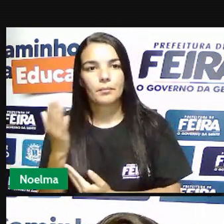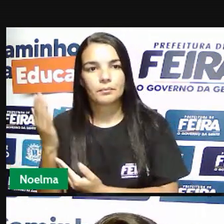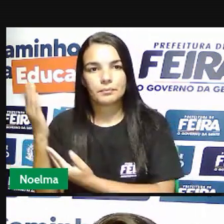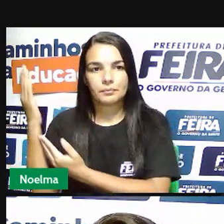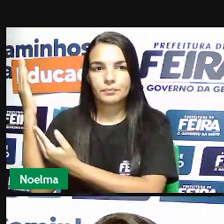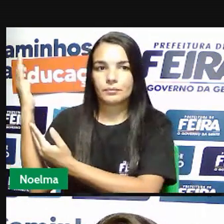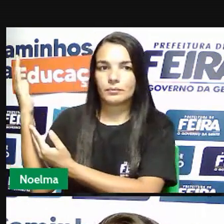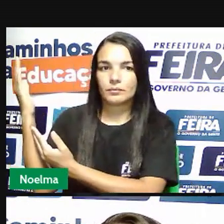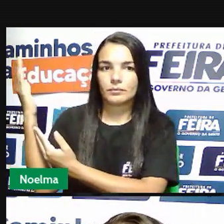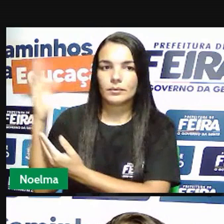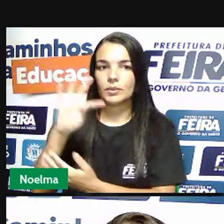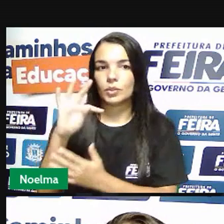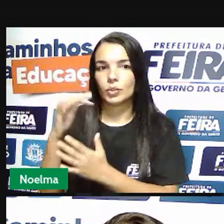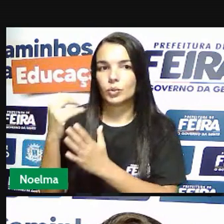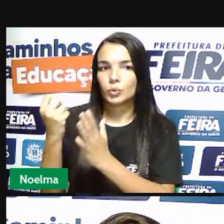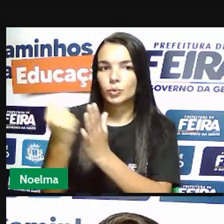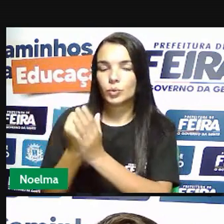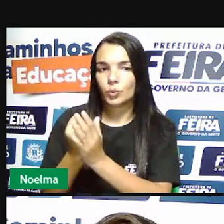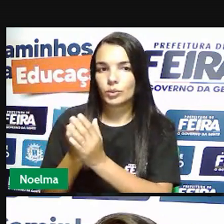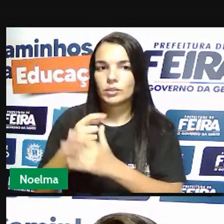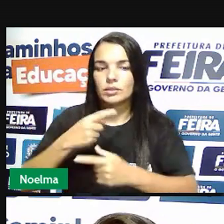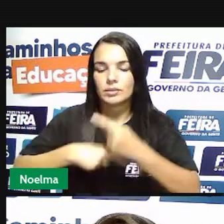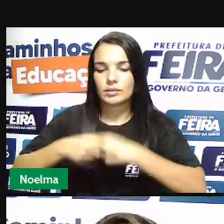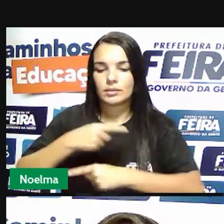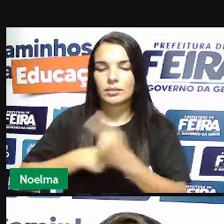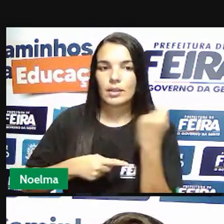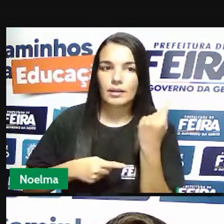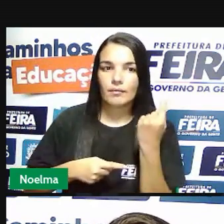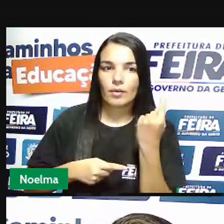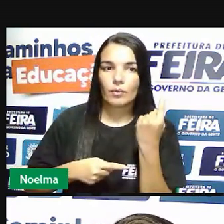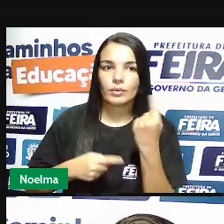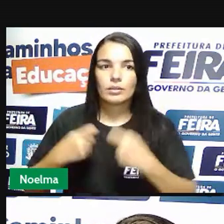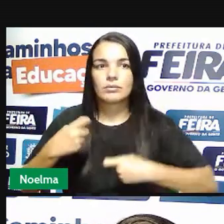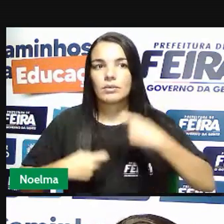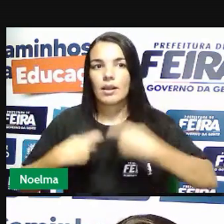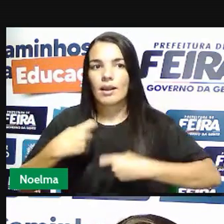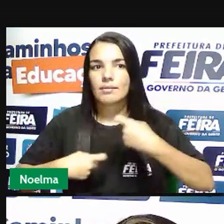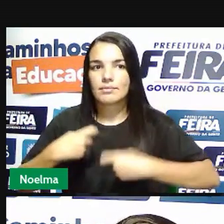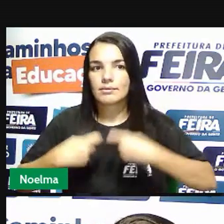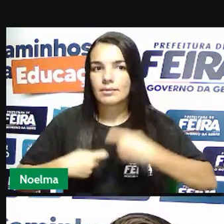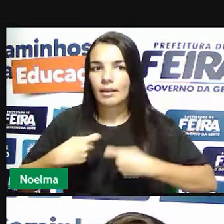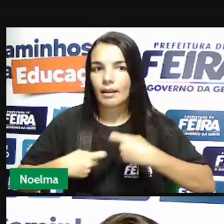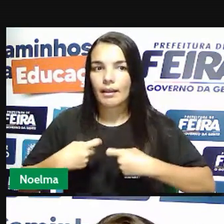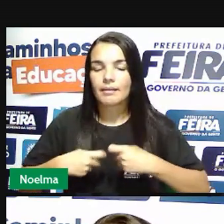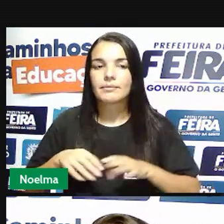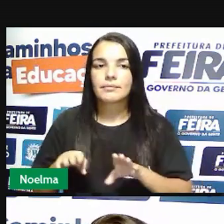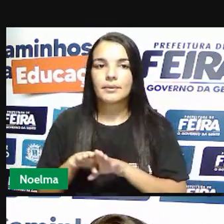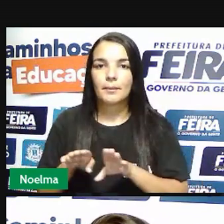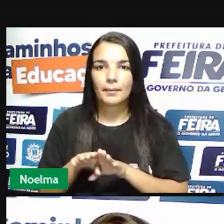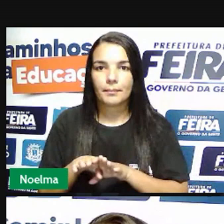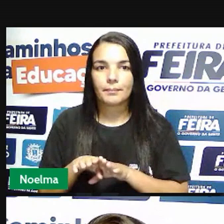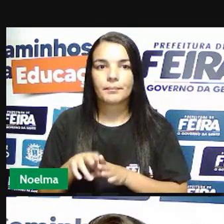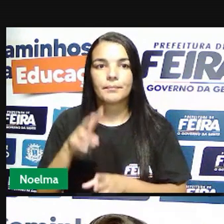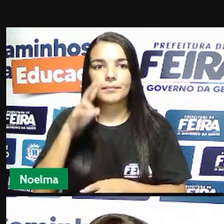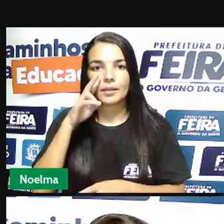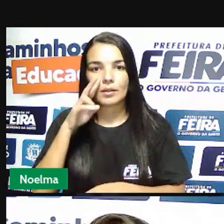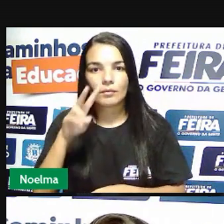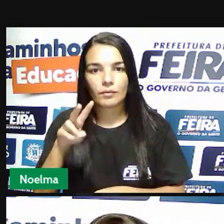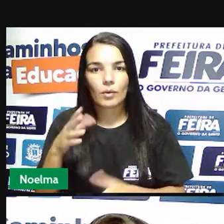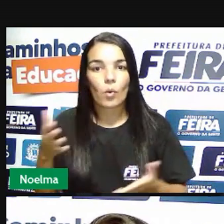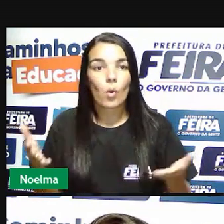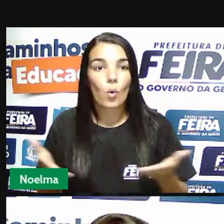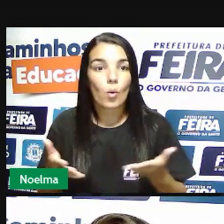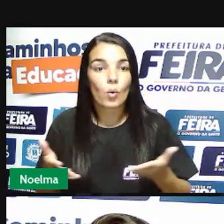a revolta de Felipe dos Santos, né? Ou revolta de Vila Rica, que aconteceram em Minas Gerais. E aqui a